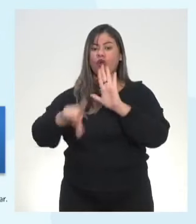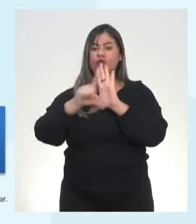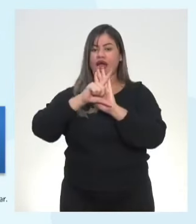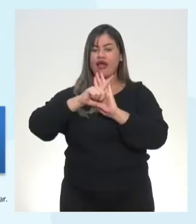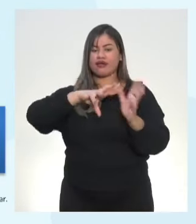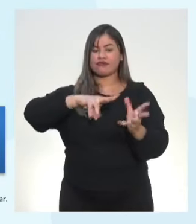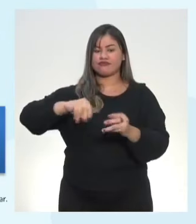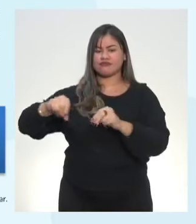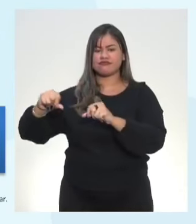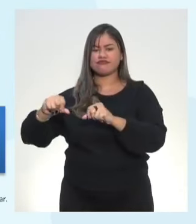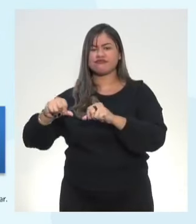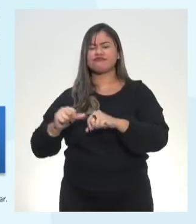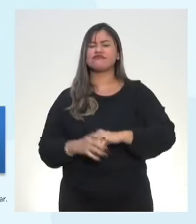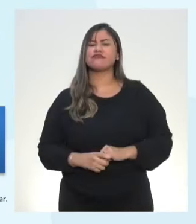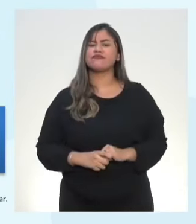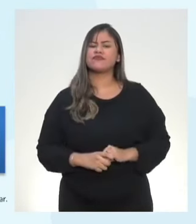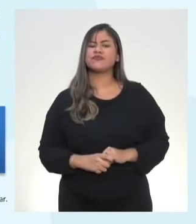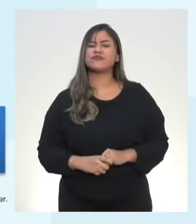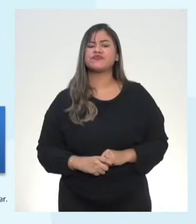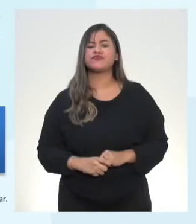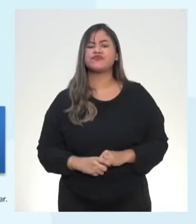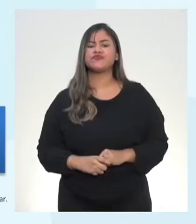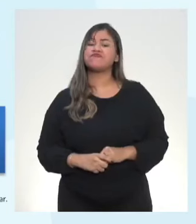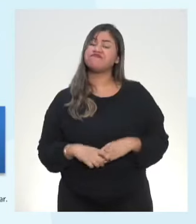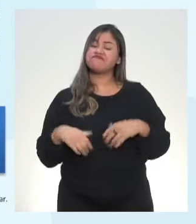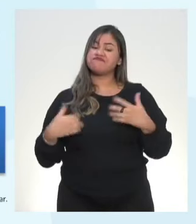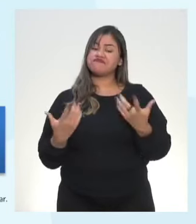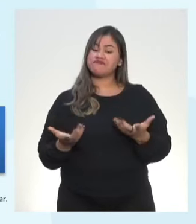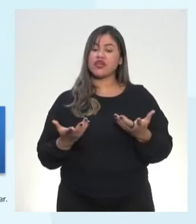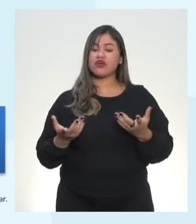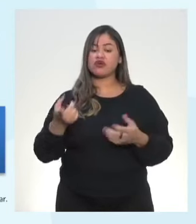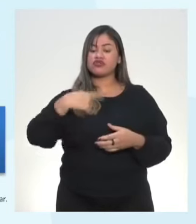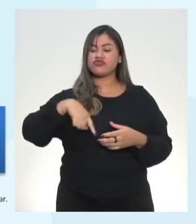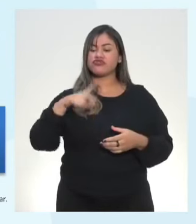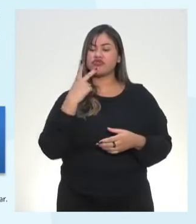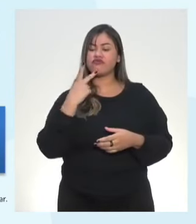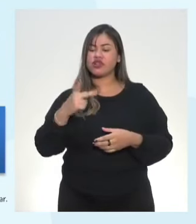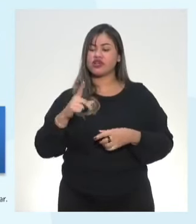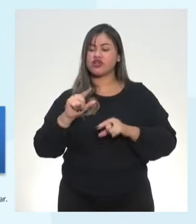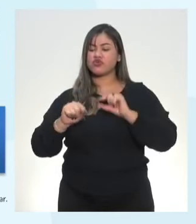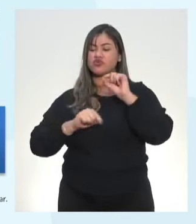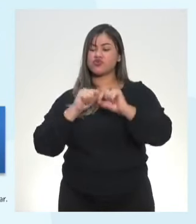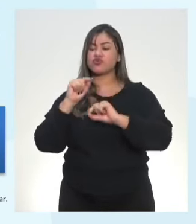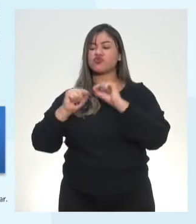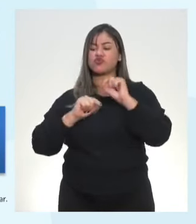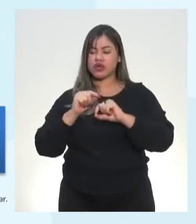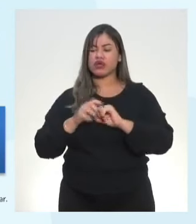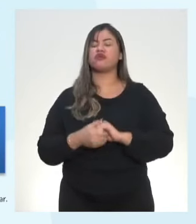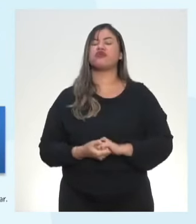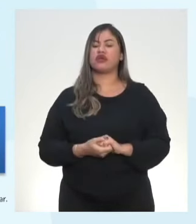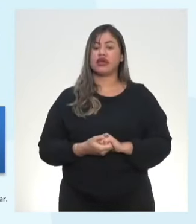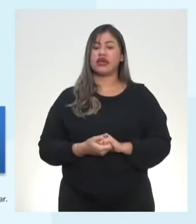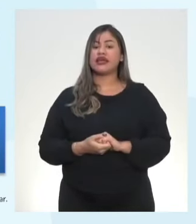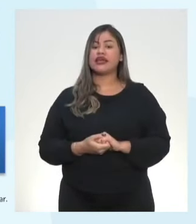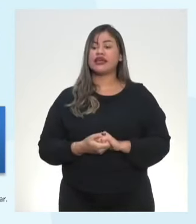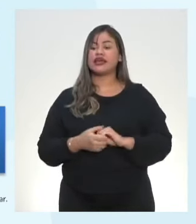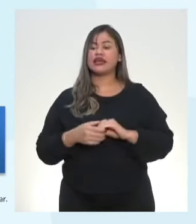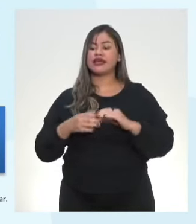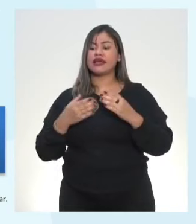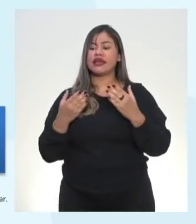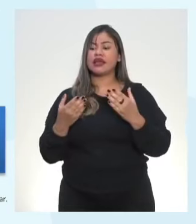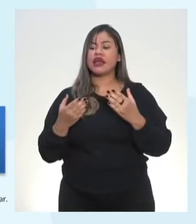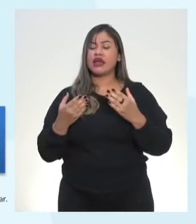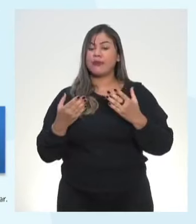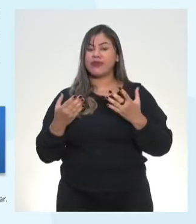da terra. Então, a gente está falando aí de alguma coisa que